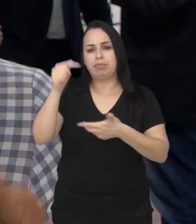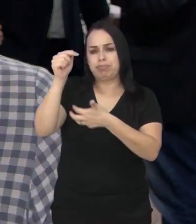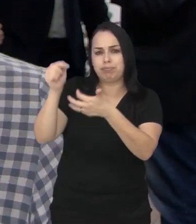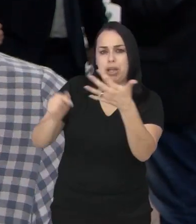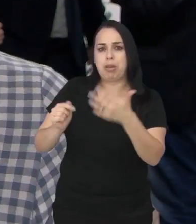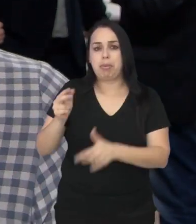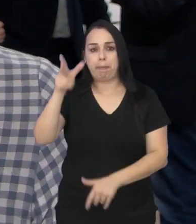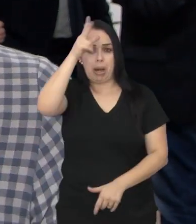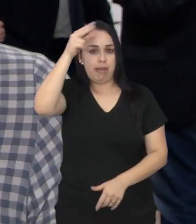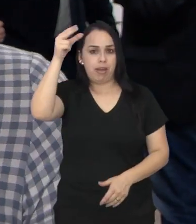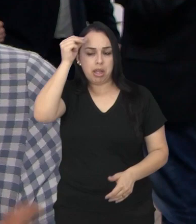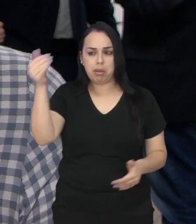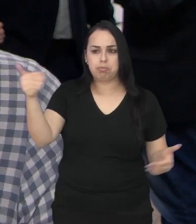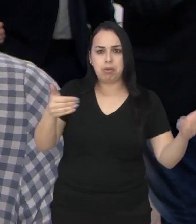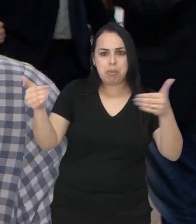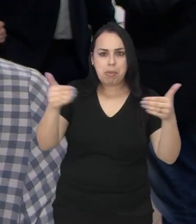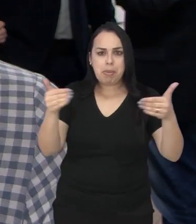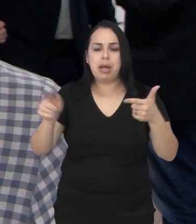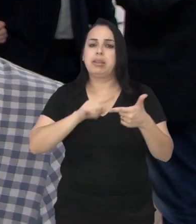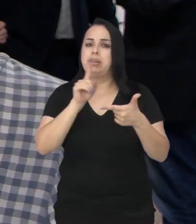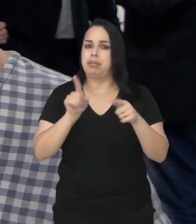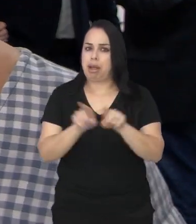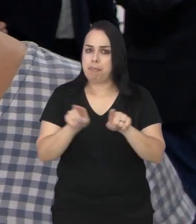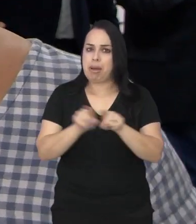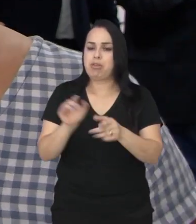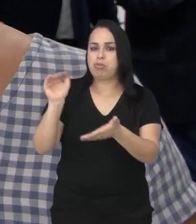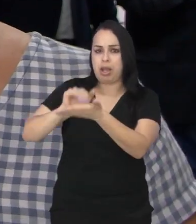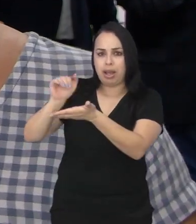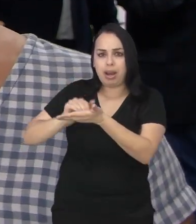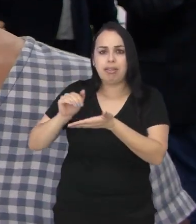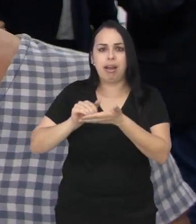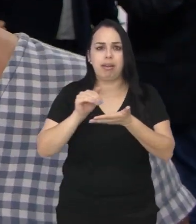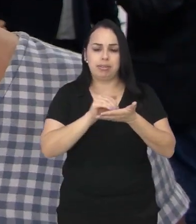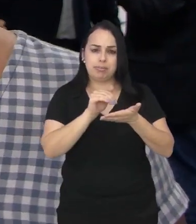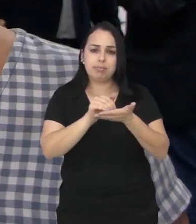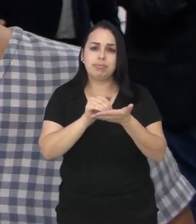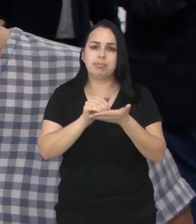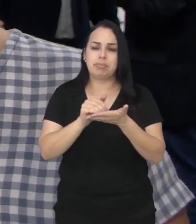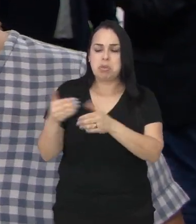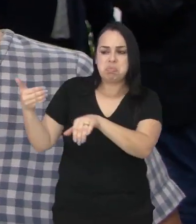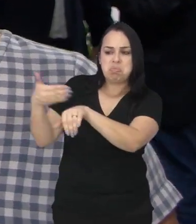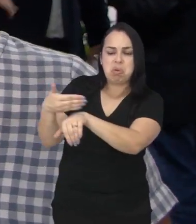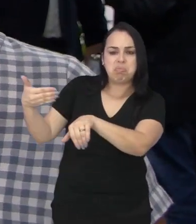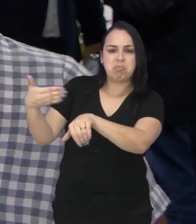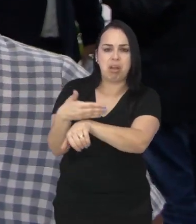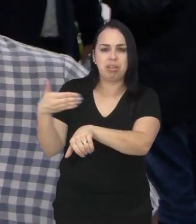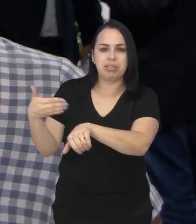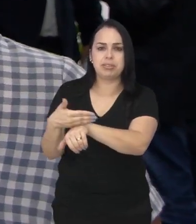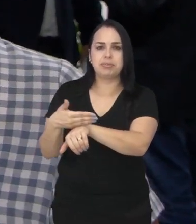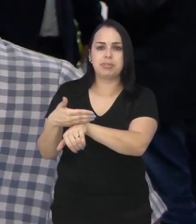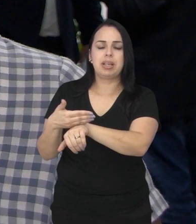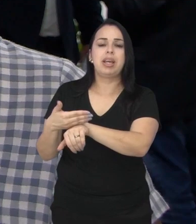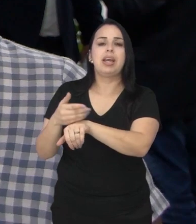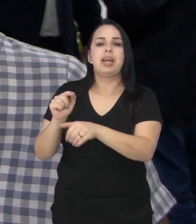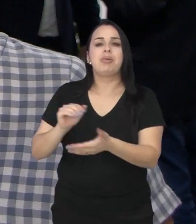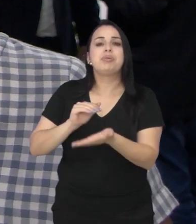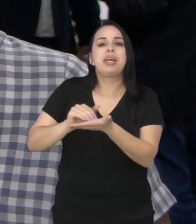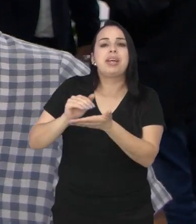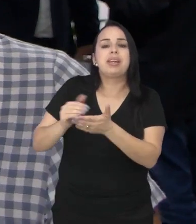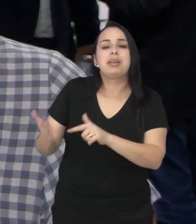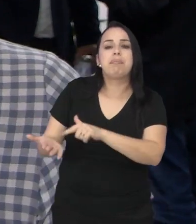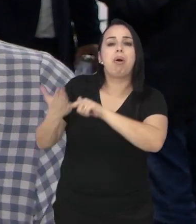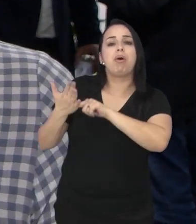aqui, também os secretários que fazem lá, né, que é o que sinaliza